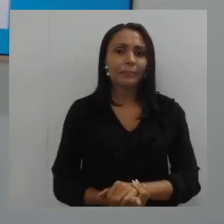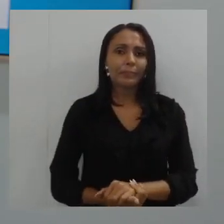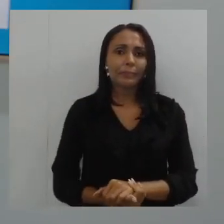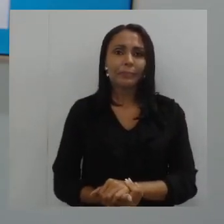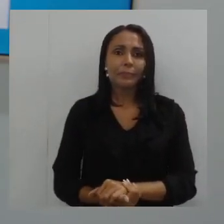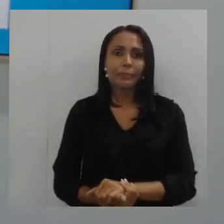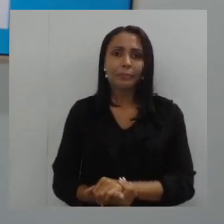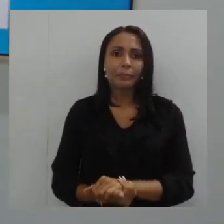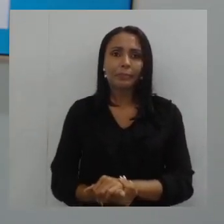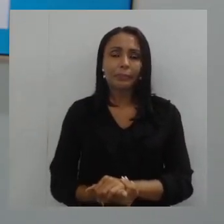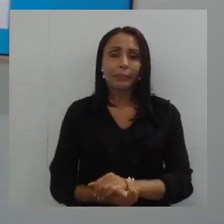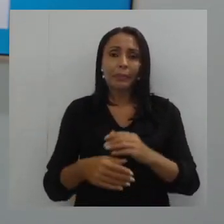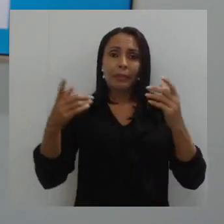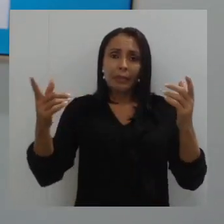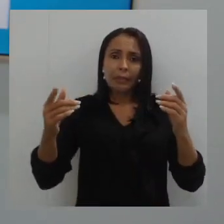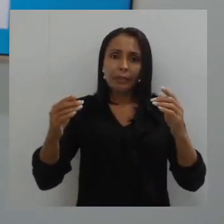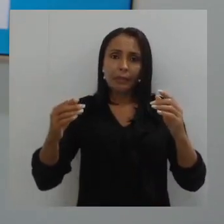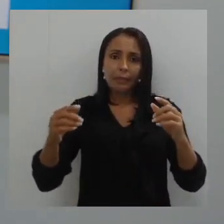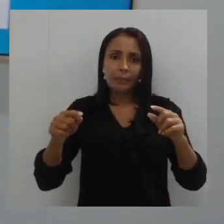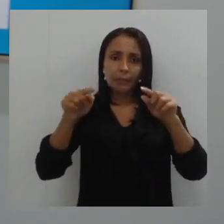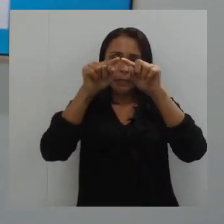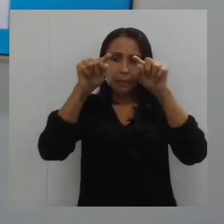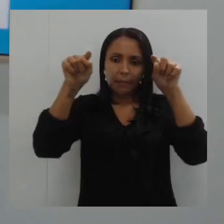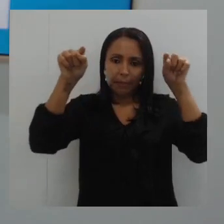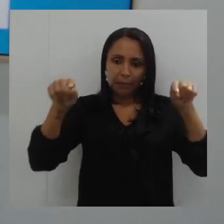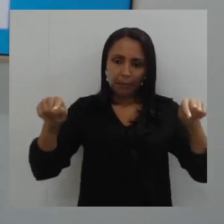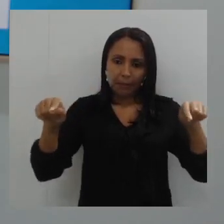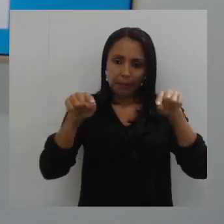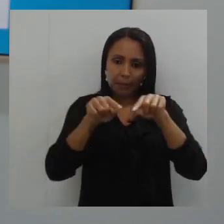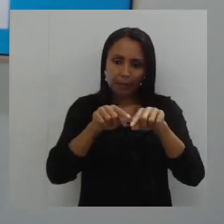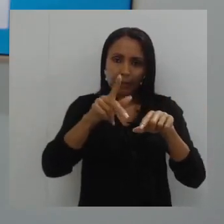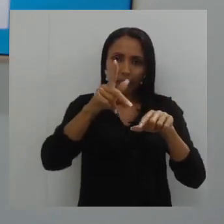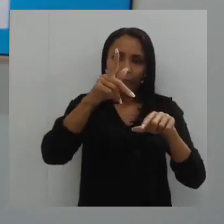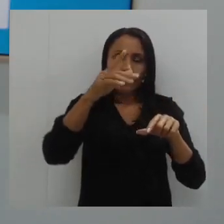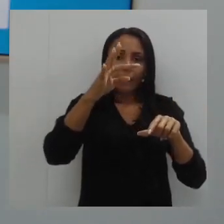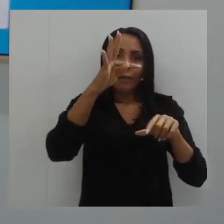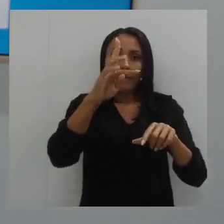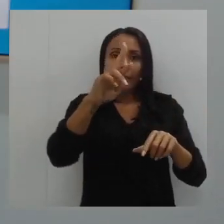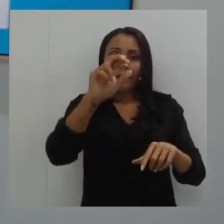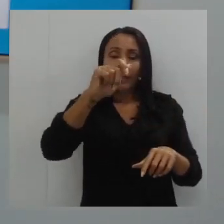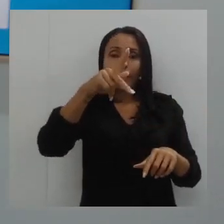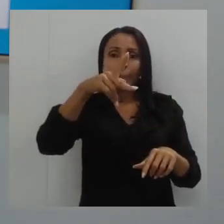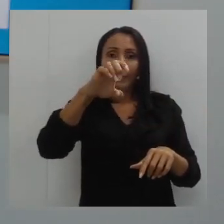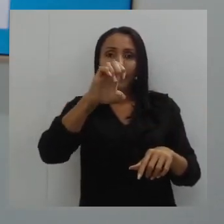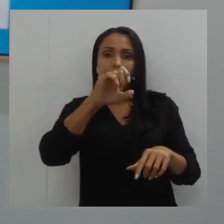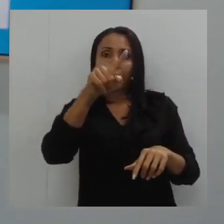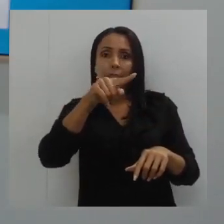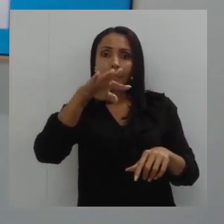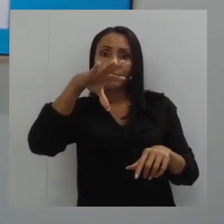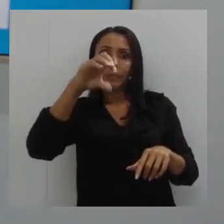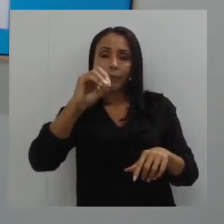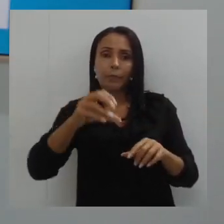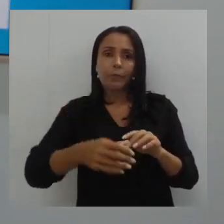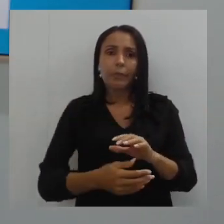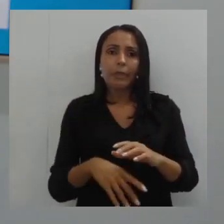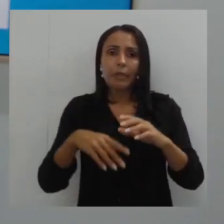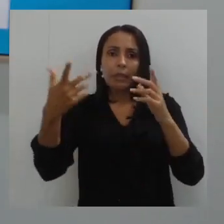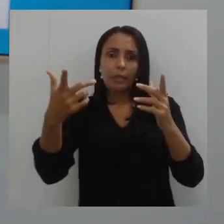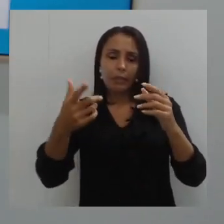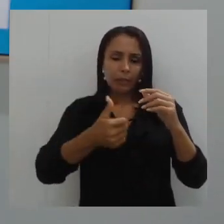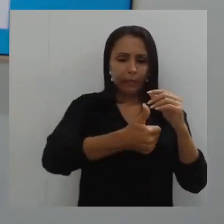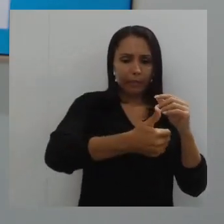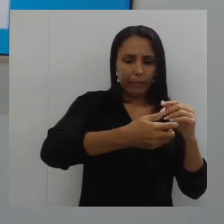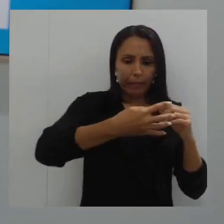Esse trapézio aqui, na verdade, ele tem, eu vou contar aqui, ó, até o número 13